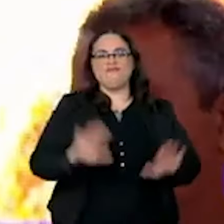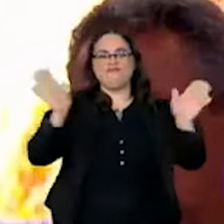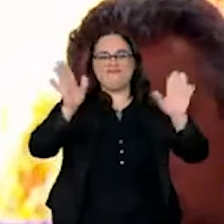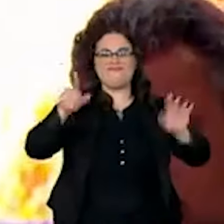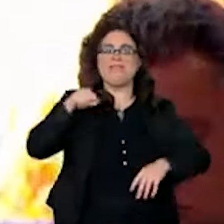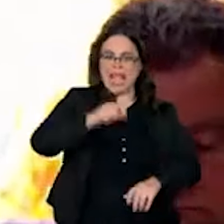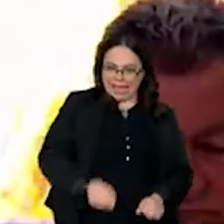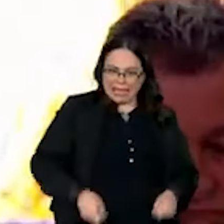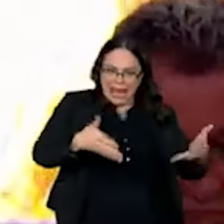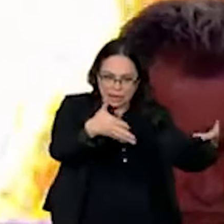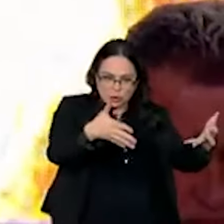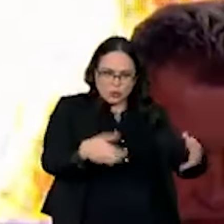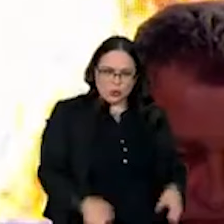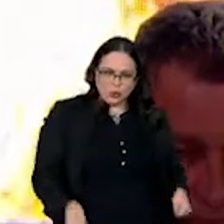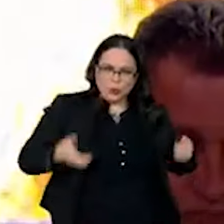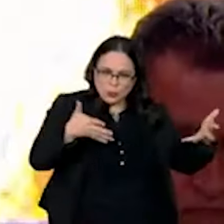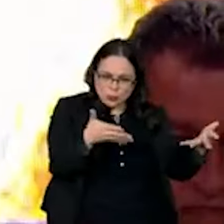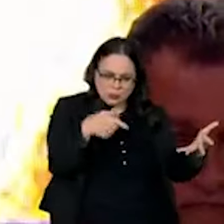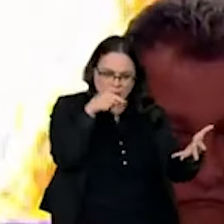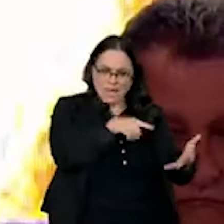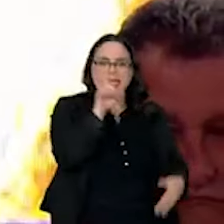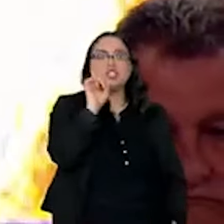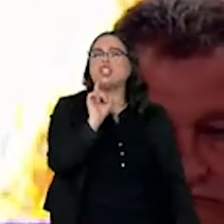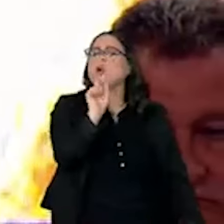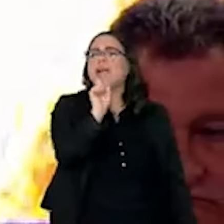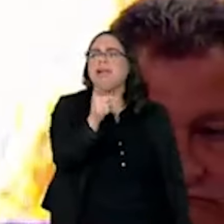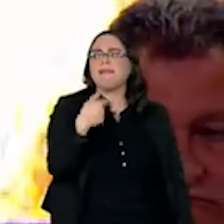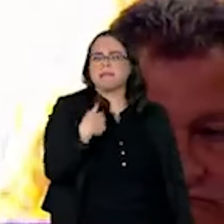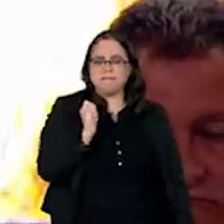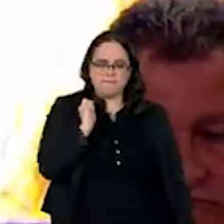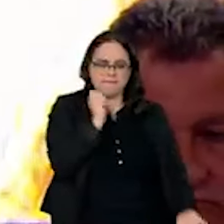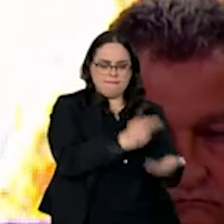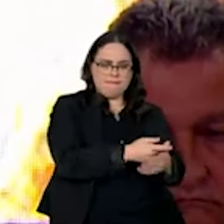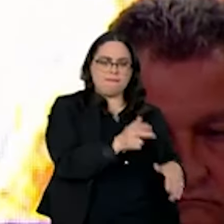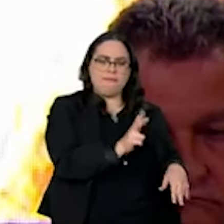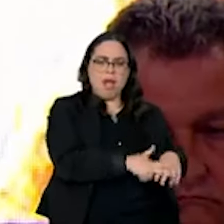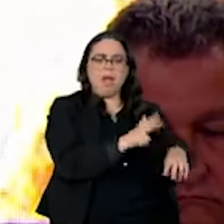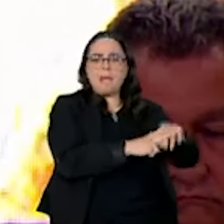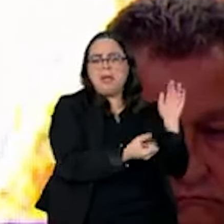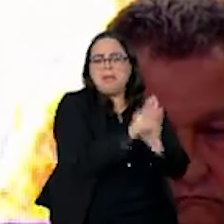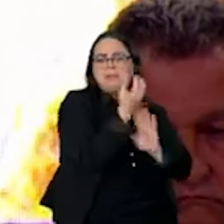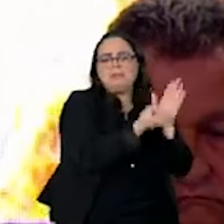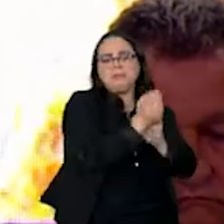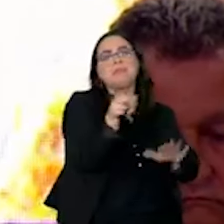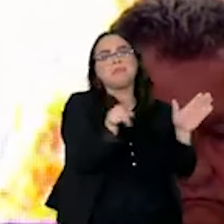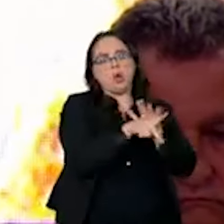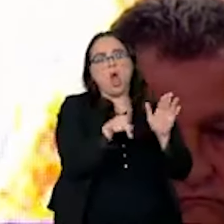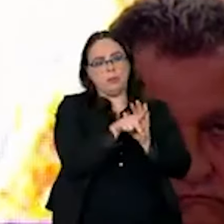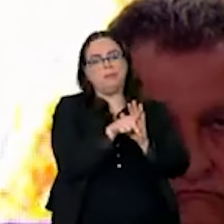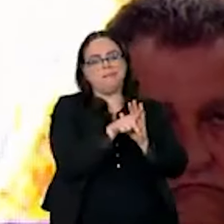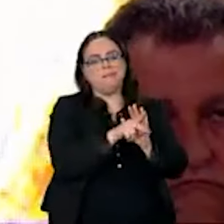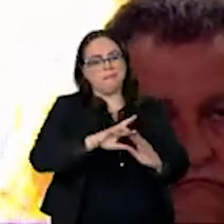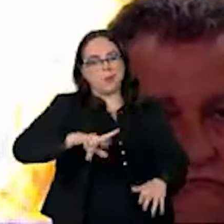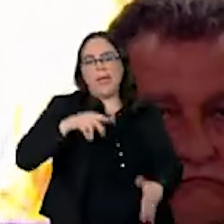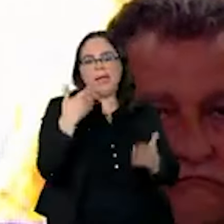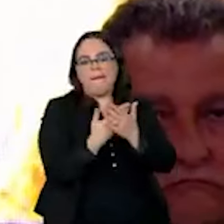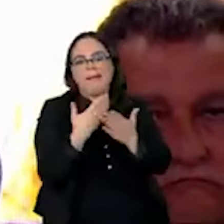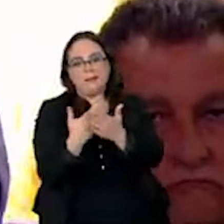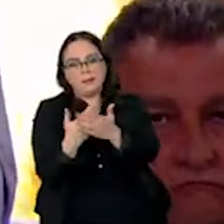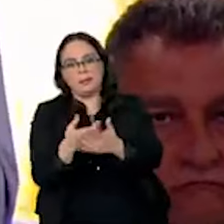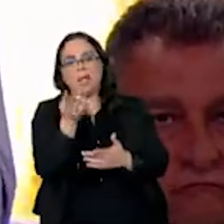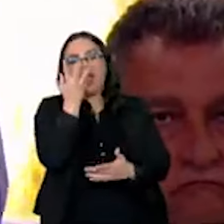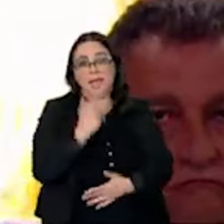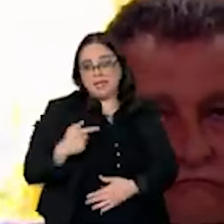Não. Gasto será o dia em que eu tiver que gastar mais do que isso para fazer cadeia, para colocar